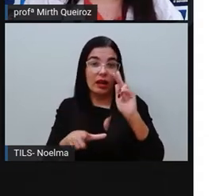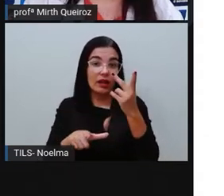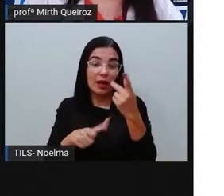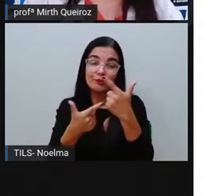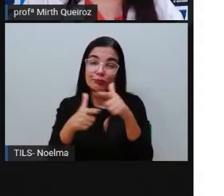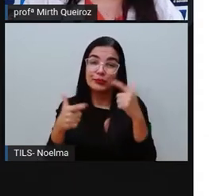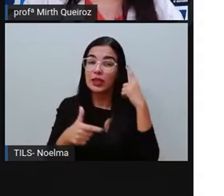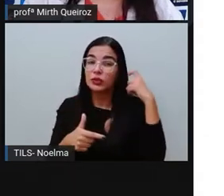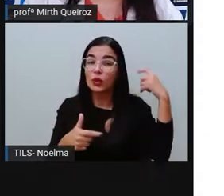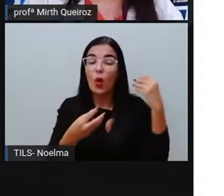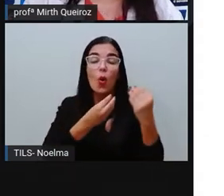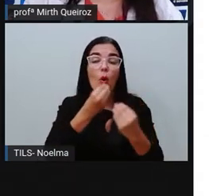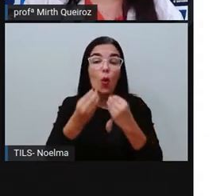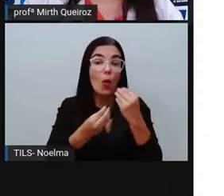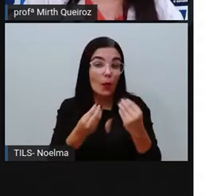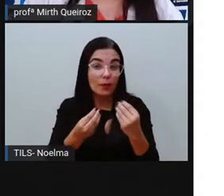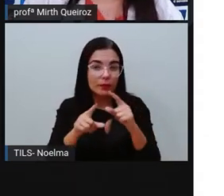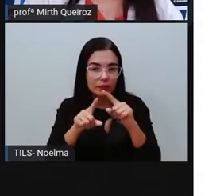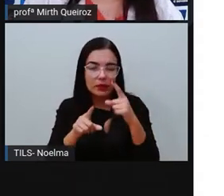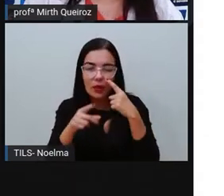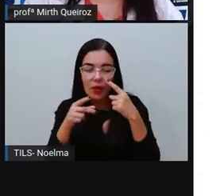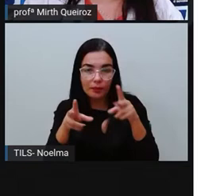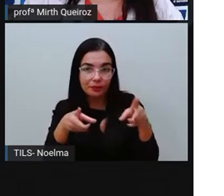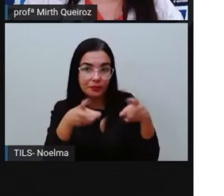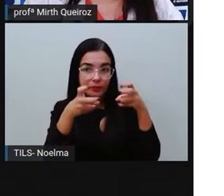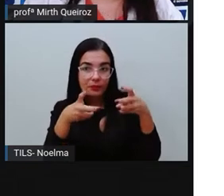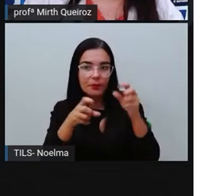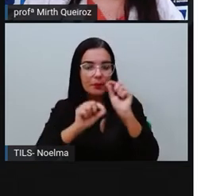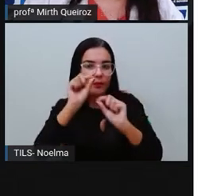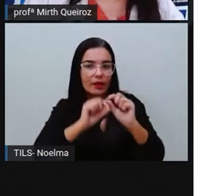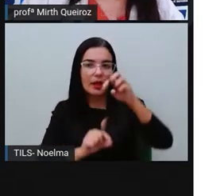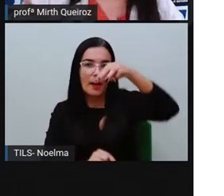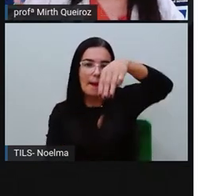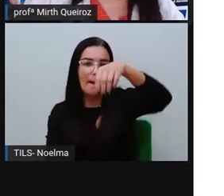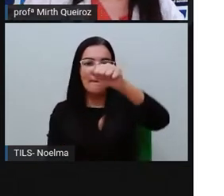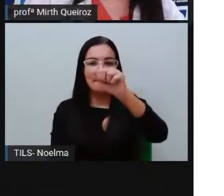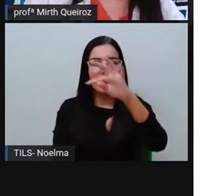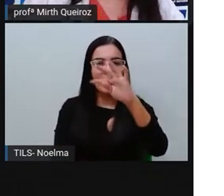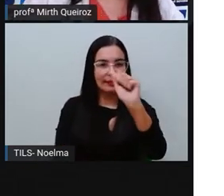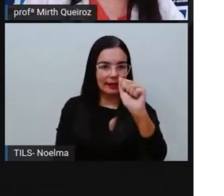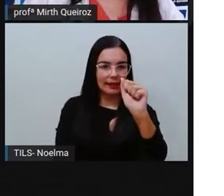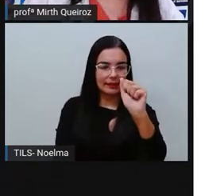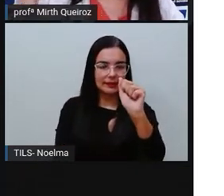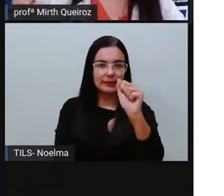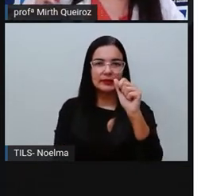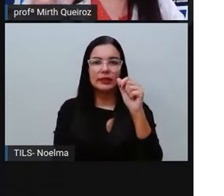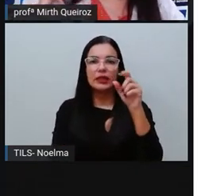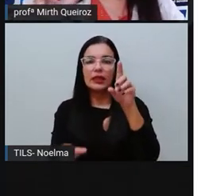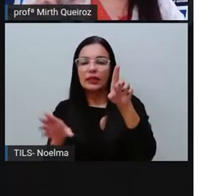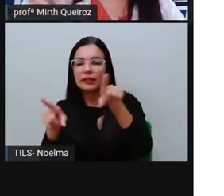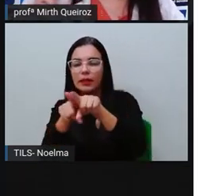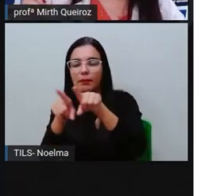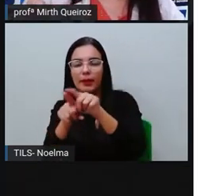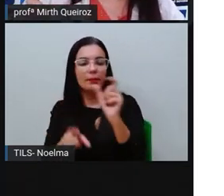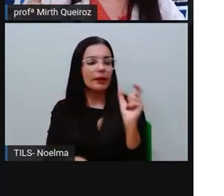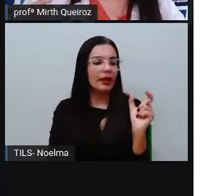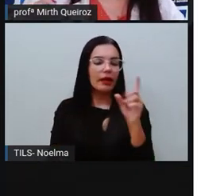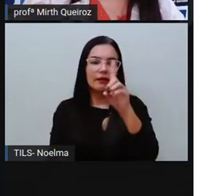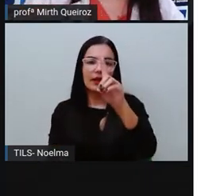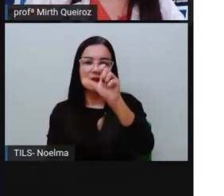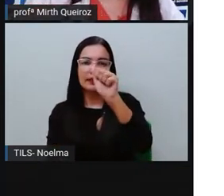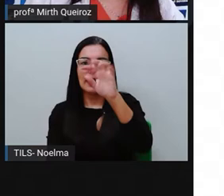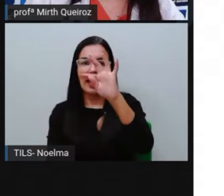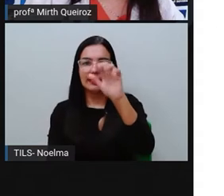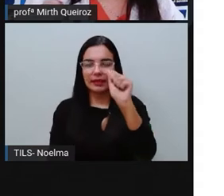D-A-T-A. Observe que mata e data termina com ata, né? E igual, de forma igual. E o